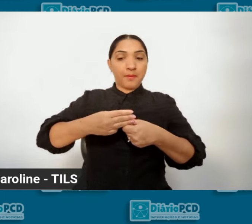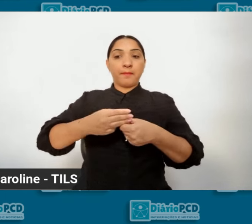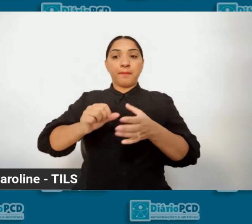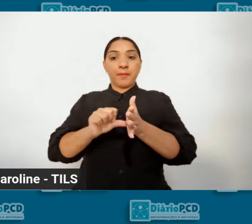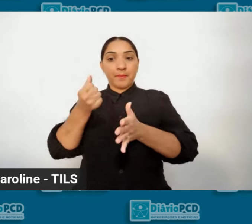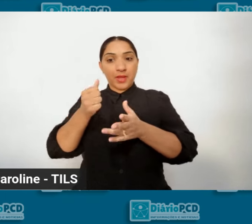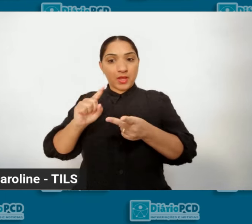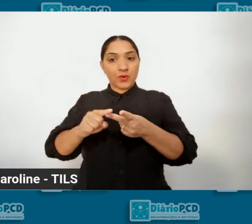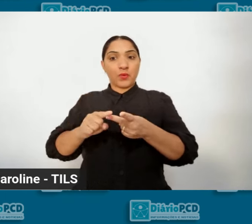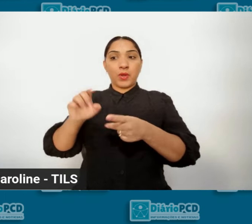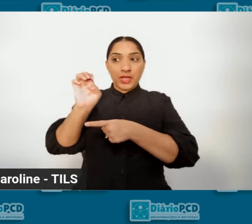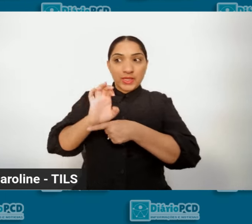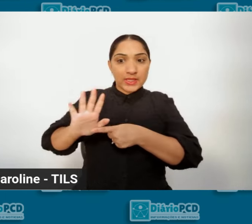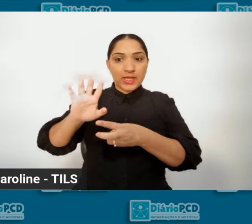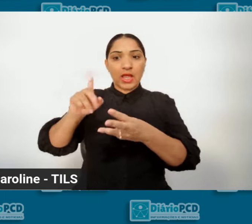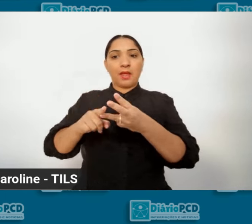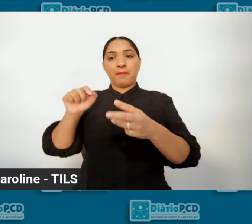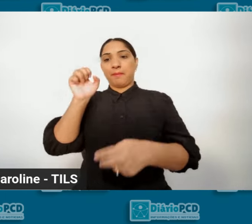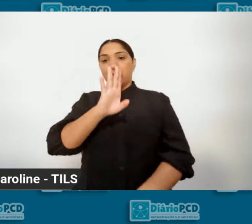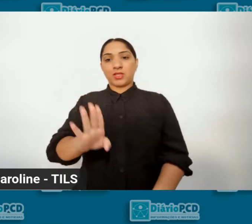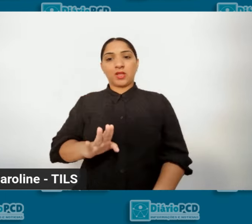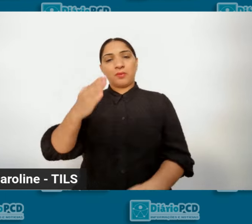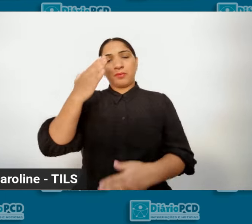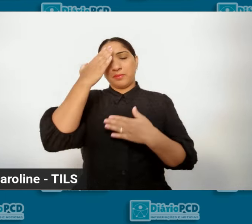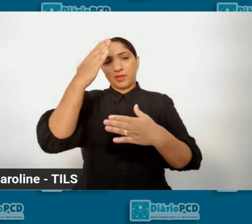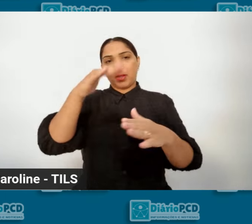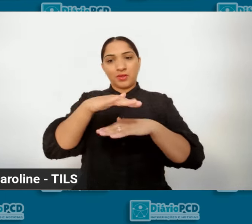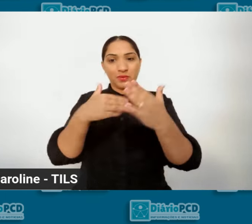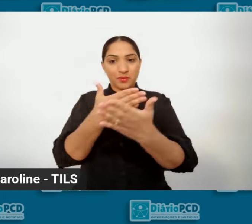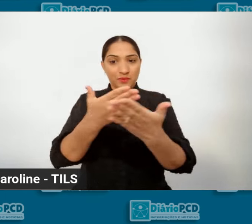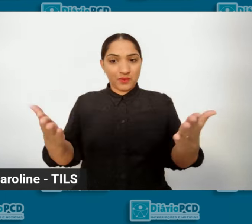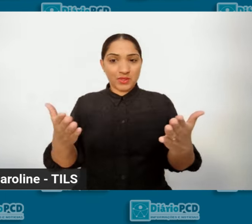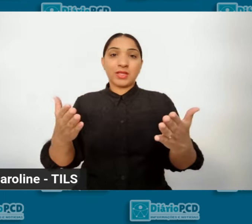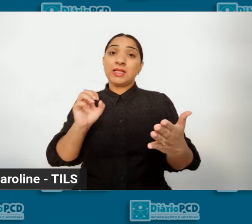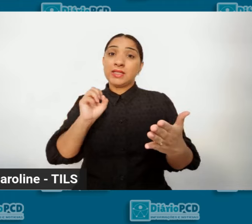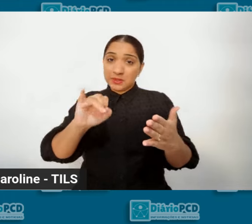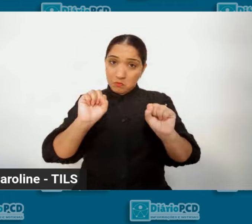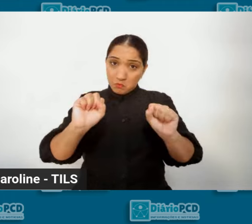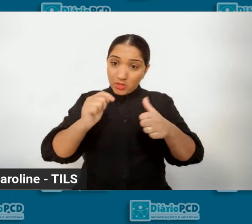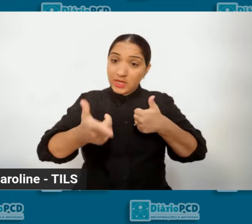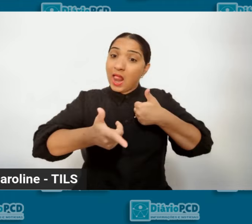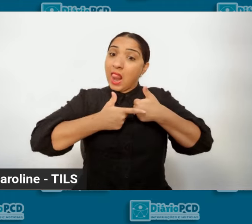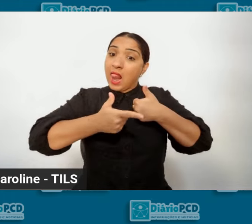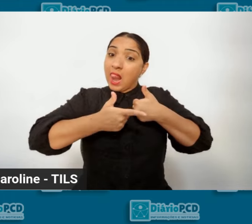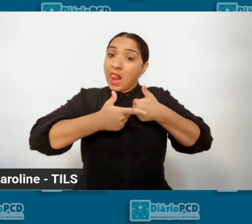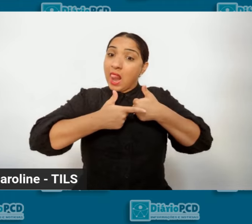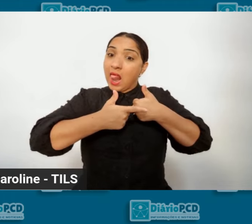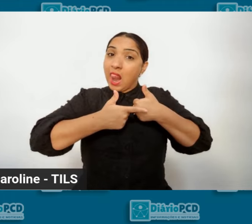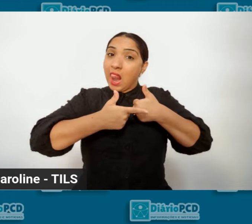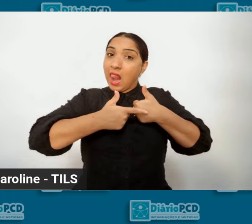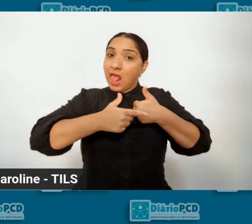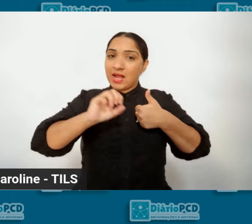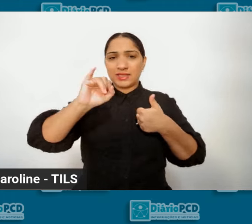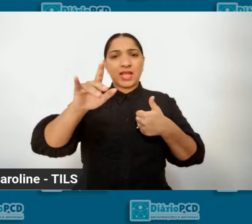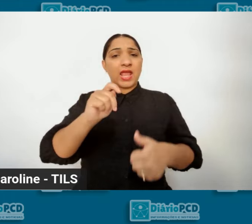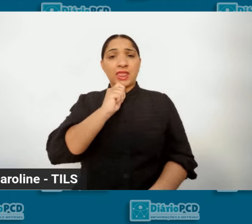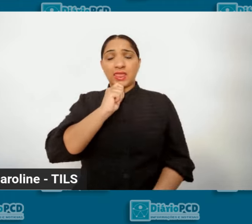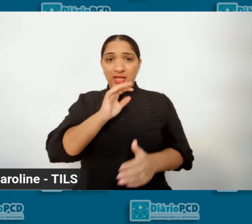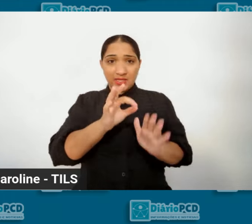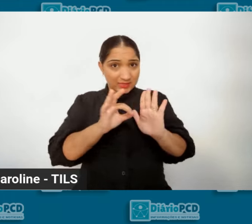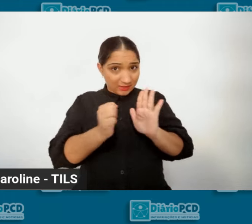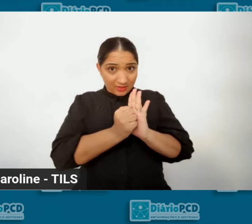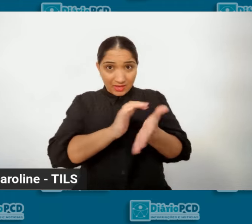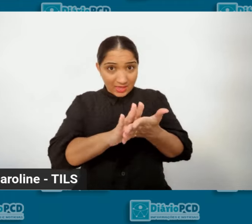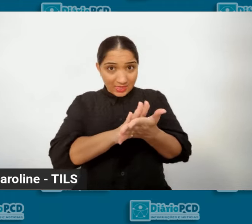Brasil. Muito obrigado a todos vocês, um grande abraço. Se você puder, deixa o like, o joinha. Se não tiver inscrito no canal, se